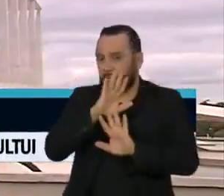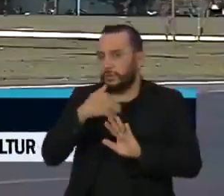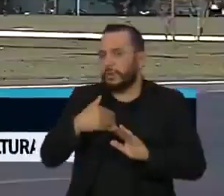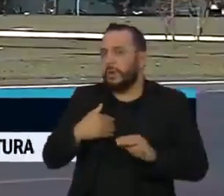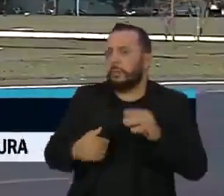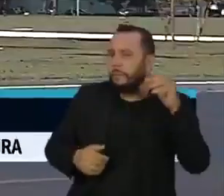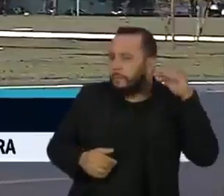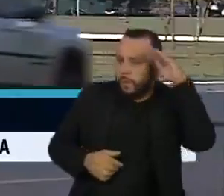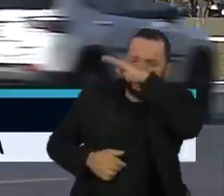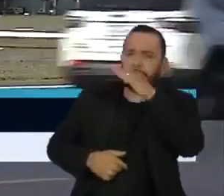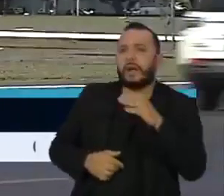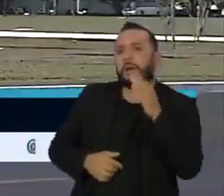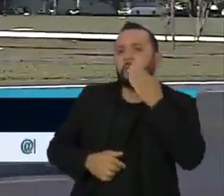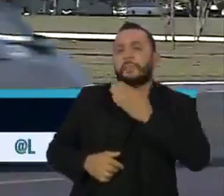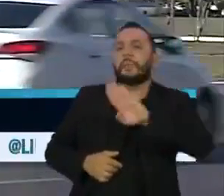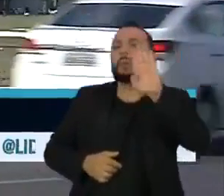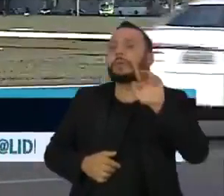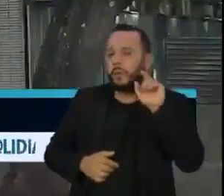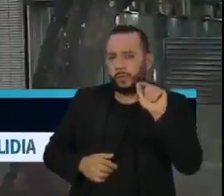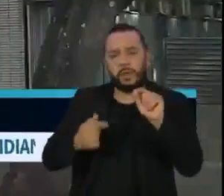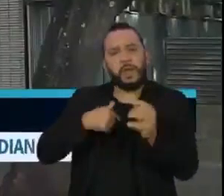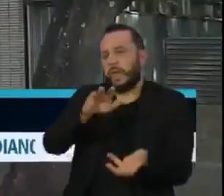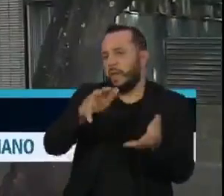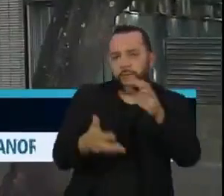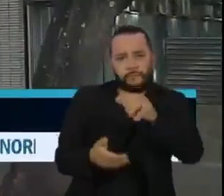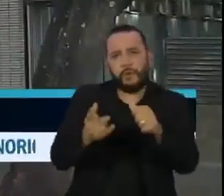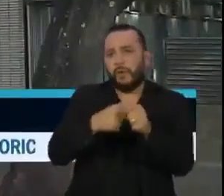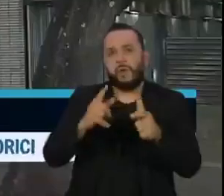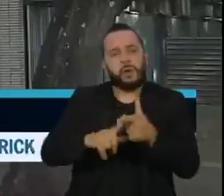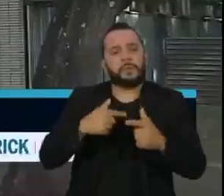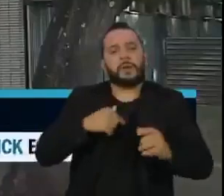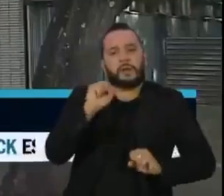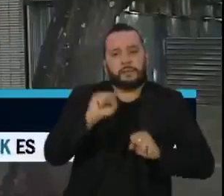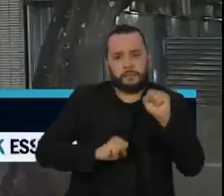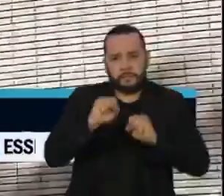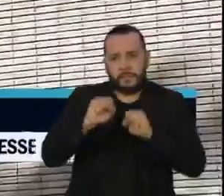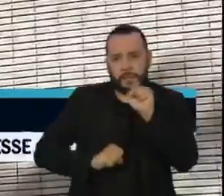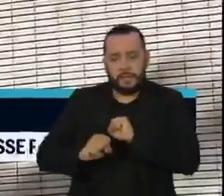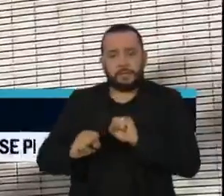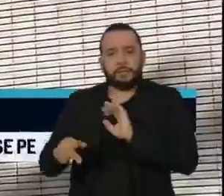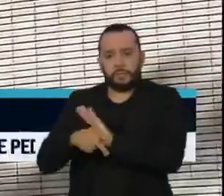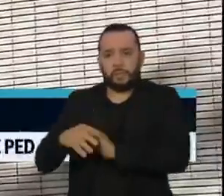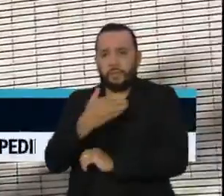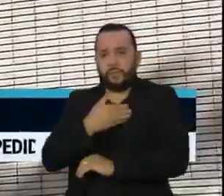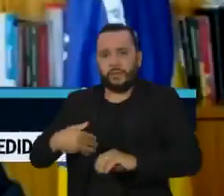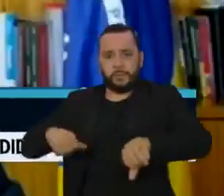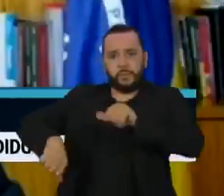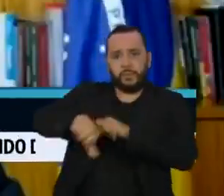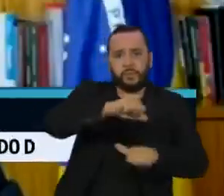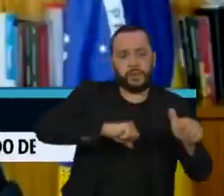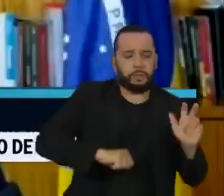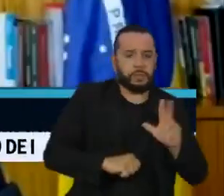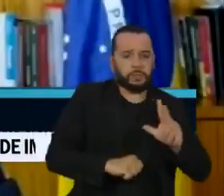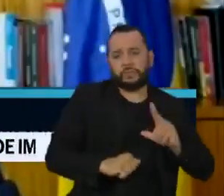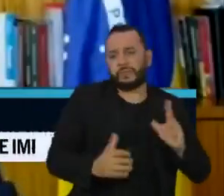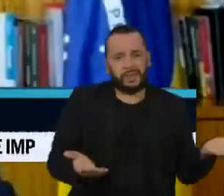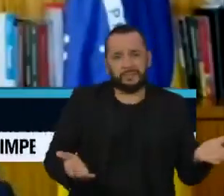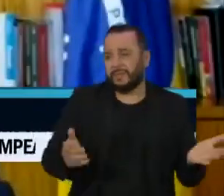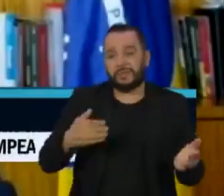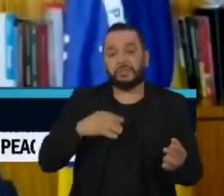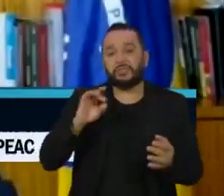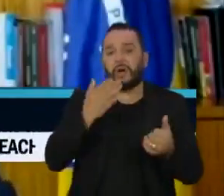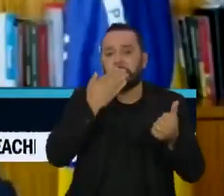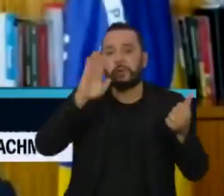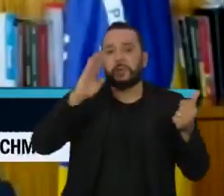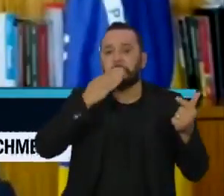desestatizações, reformas, uma nova agenda econômica. Mas até agora, muita coisa ficou só na promessa. Paulo Guedes, ministro